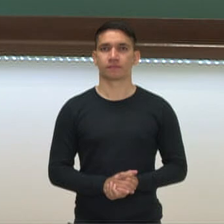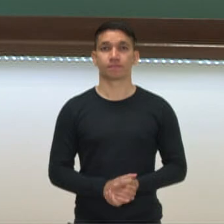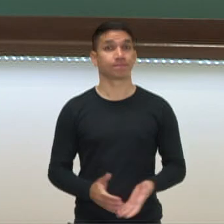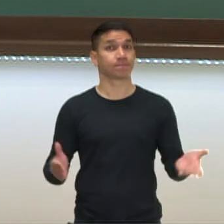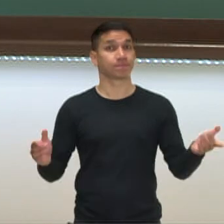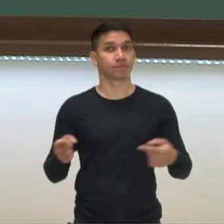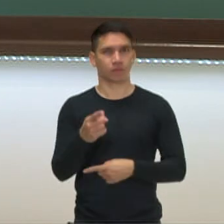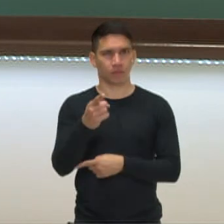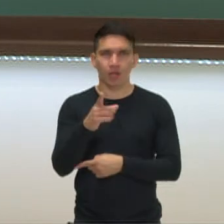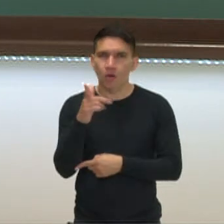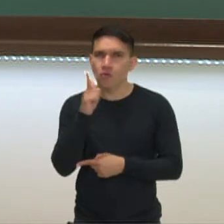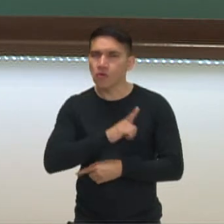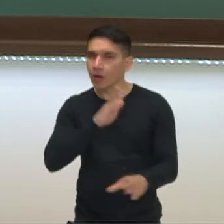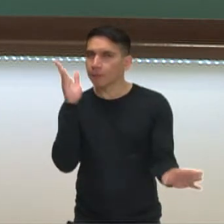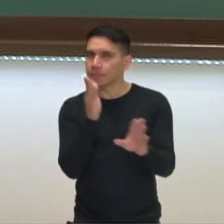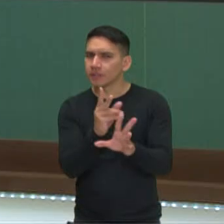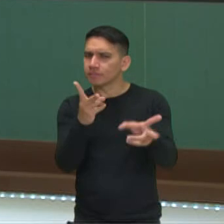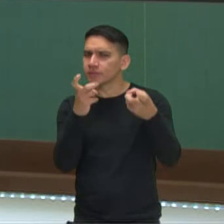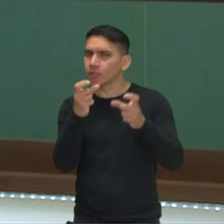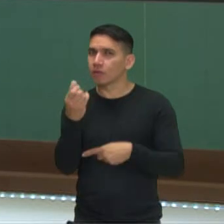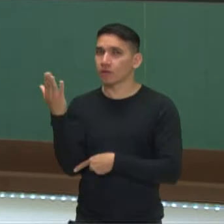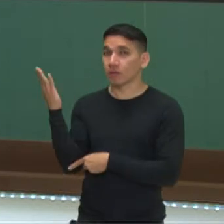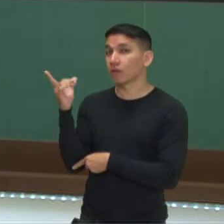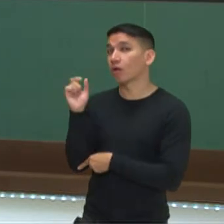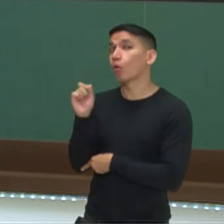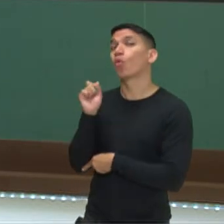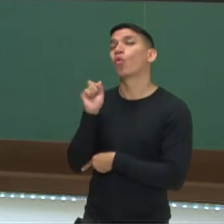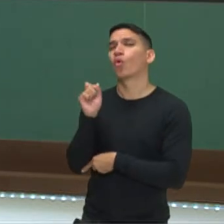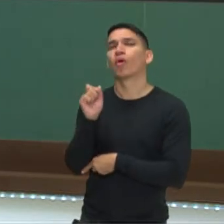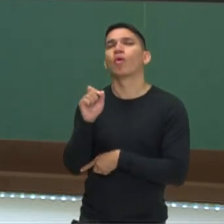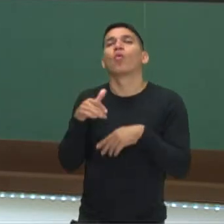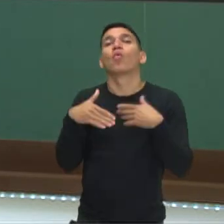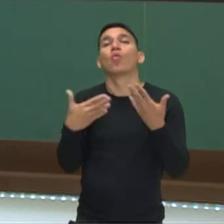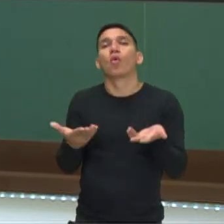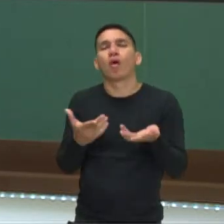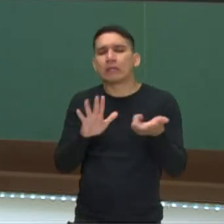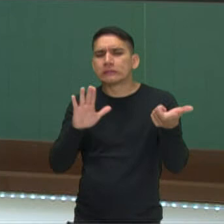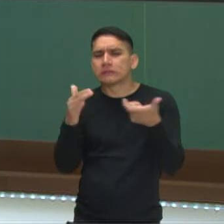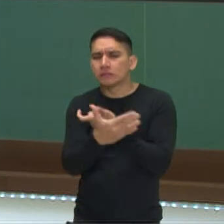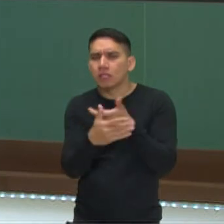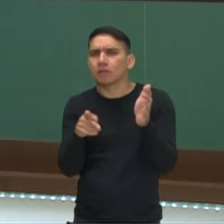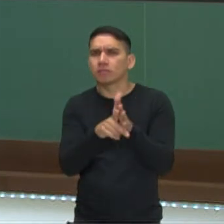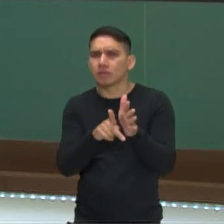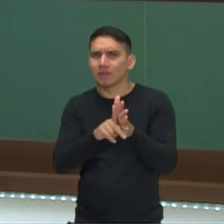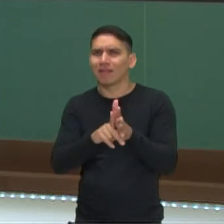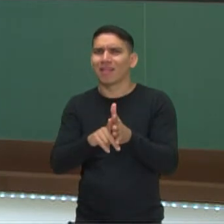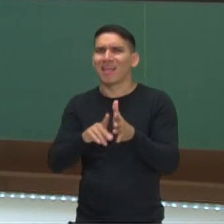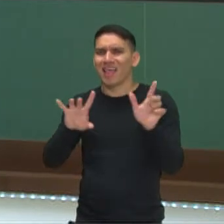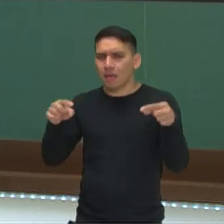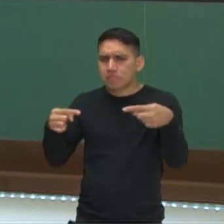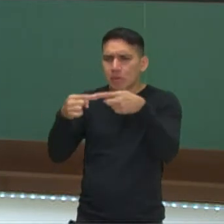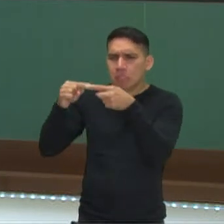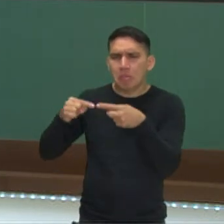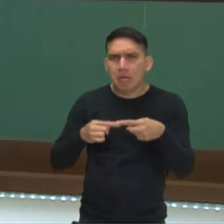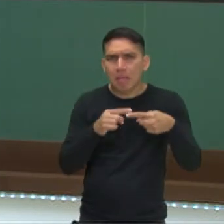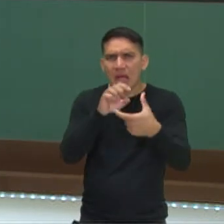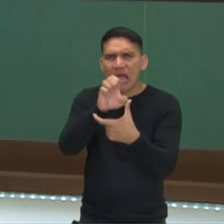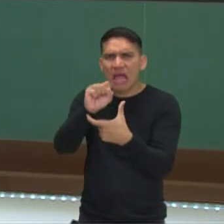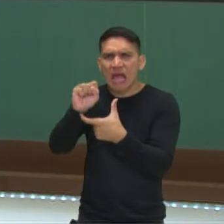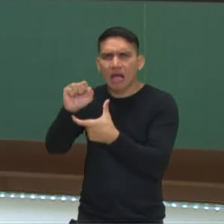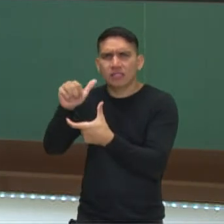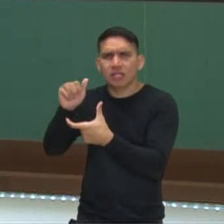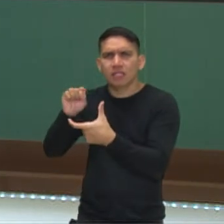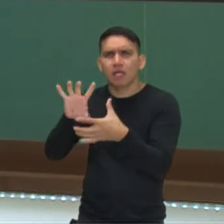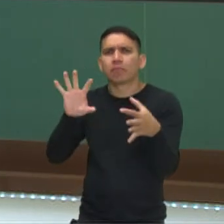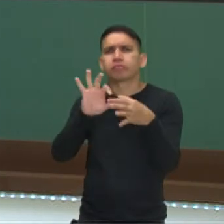Então, estudantes, conseguiram perceber a que termo, expressão, conectivo, pronome demonstrativo essas